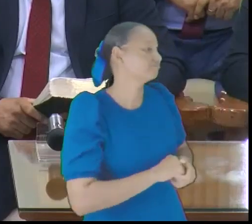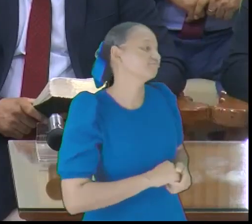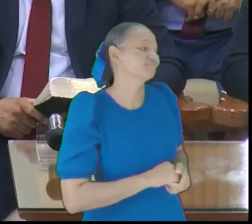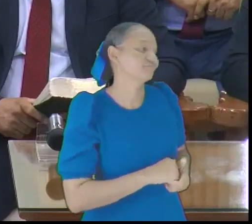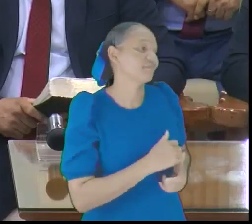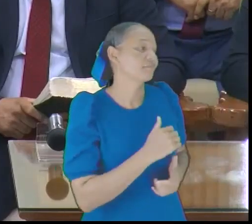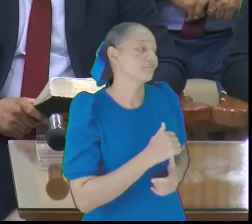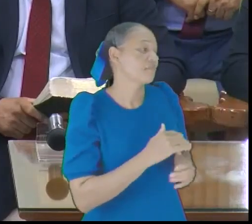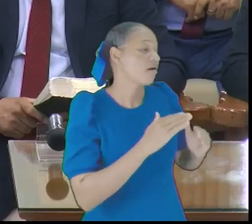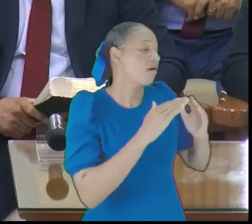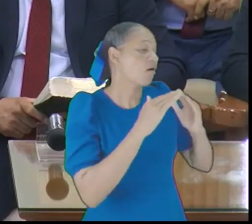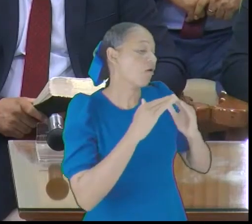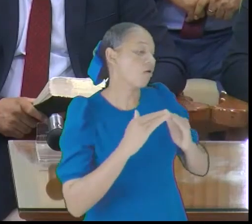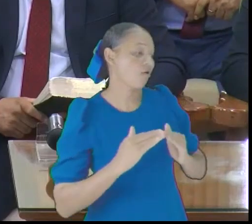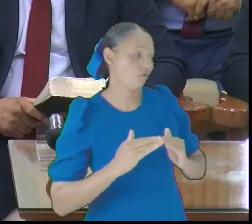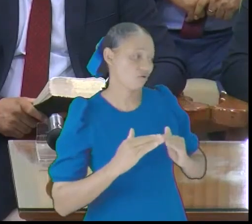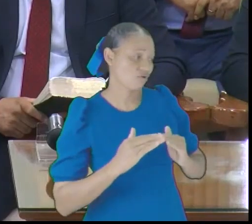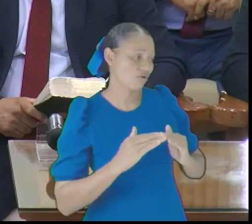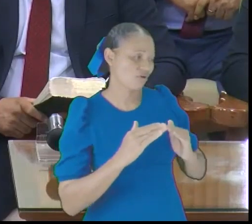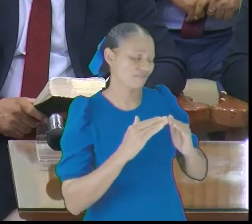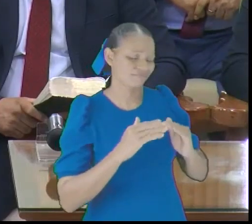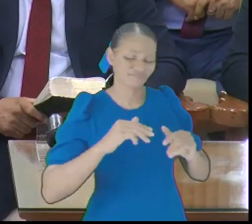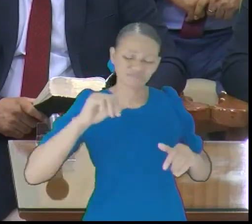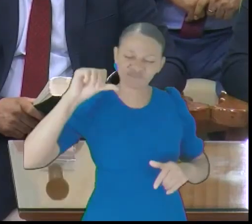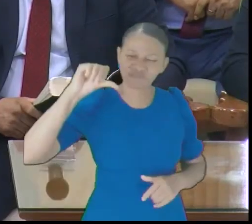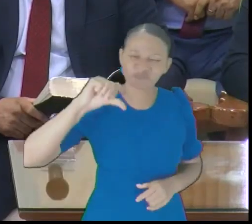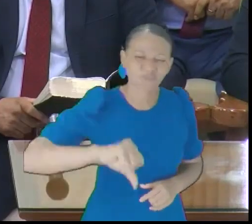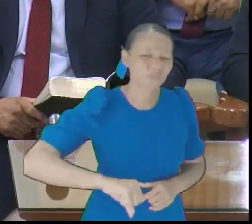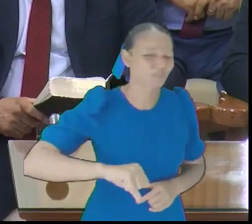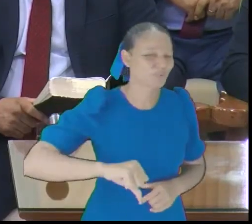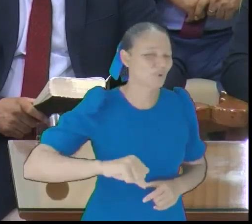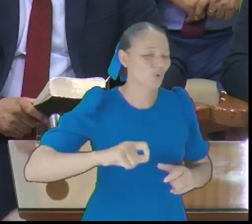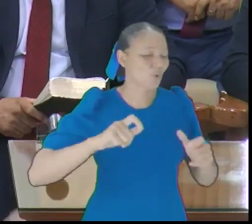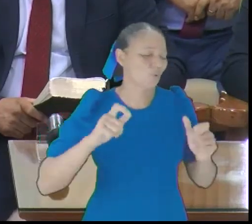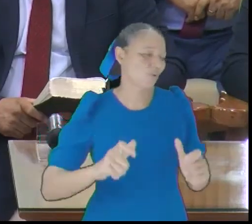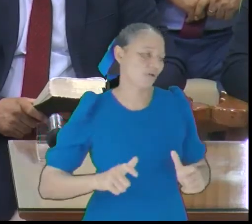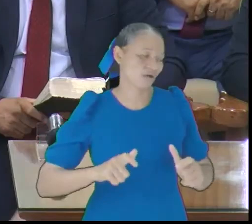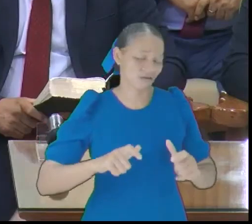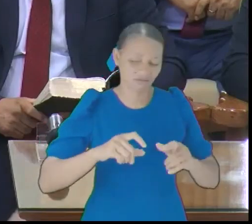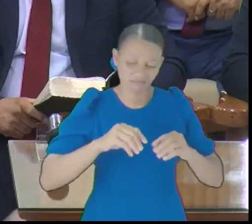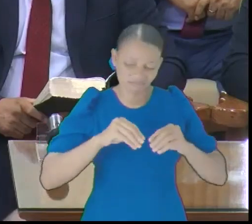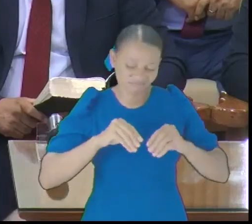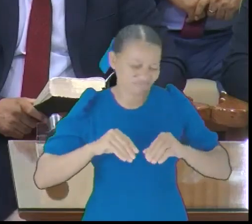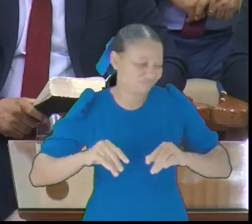Ele mora em um dos piores lugares da terra.